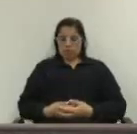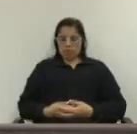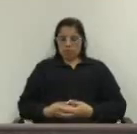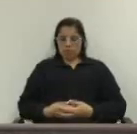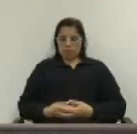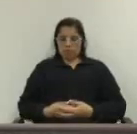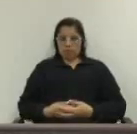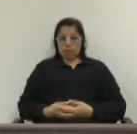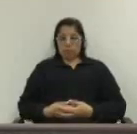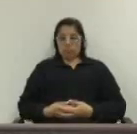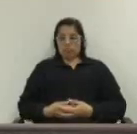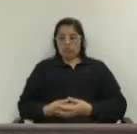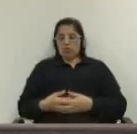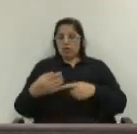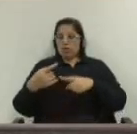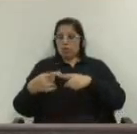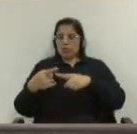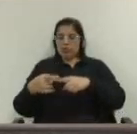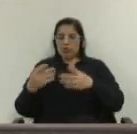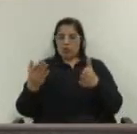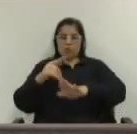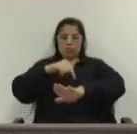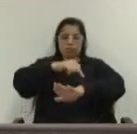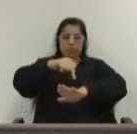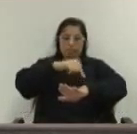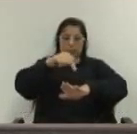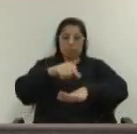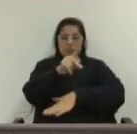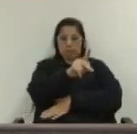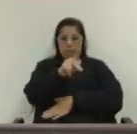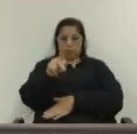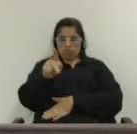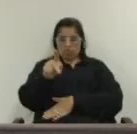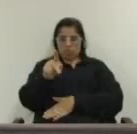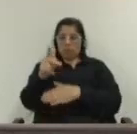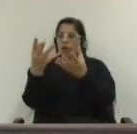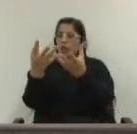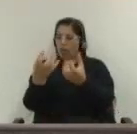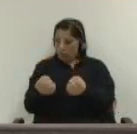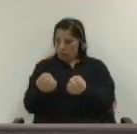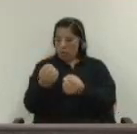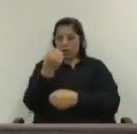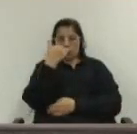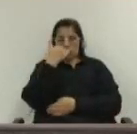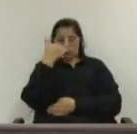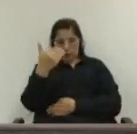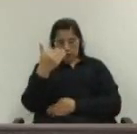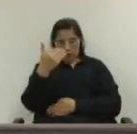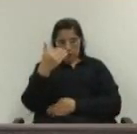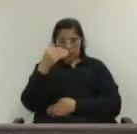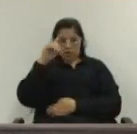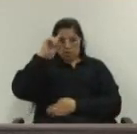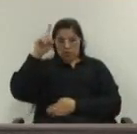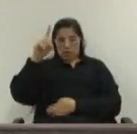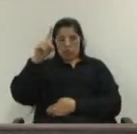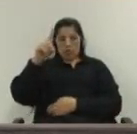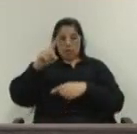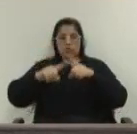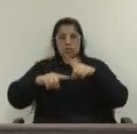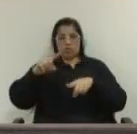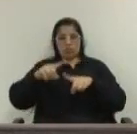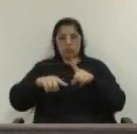Devido ao avançar das horas, esta presidência acata o pedido de Vossa Excelência e encaminha a ordem do dia para a discussão